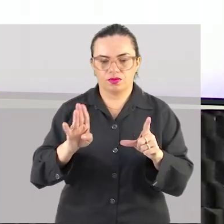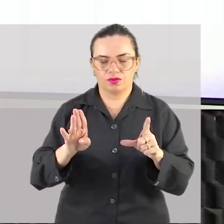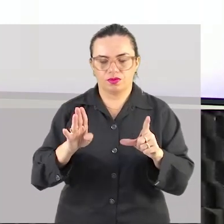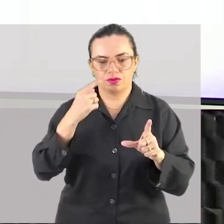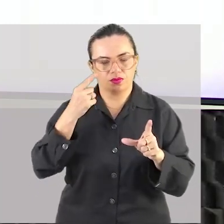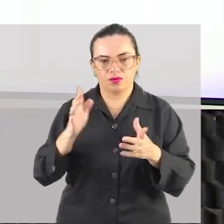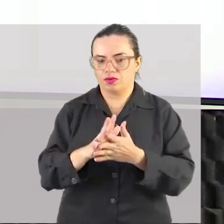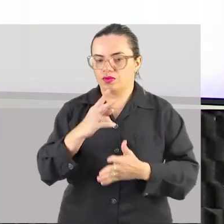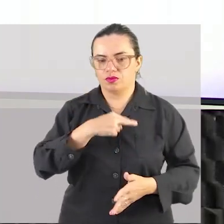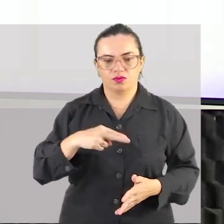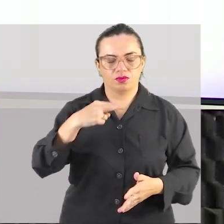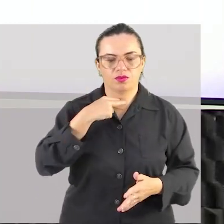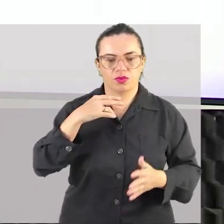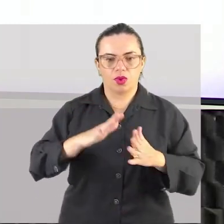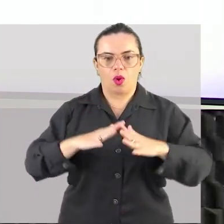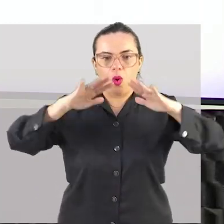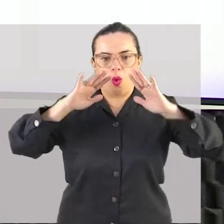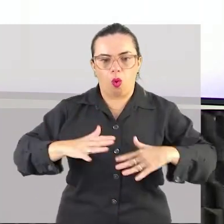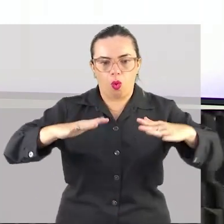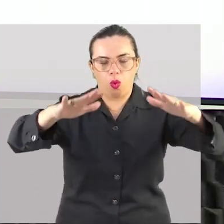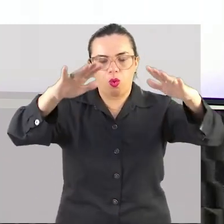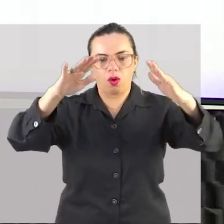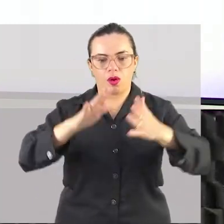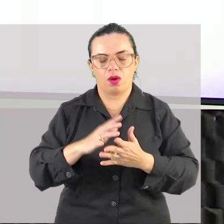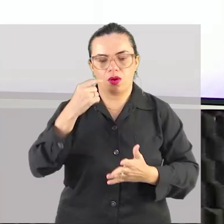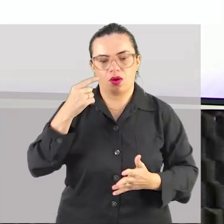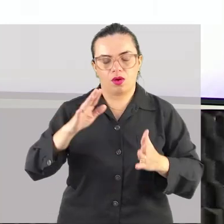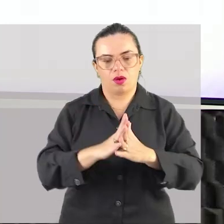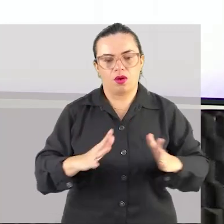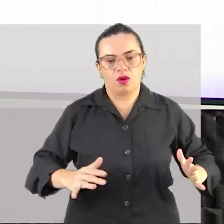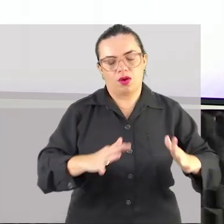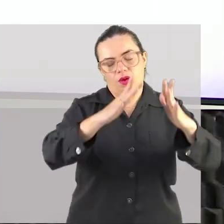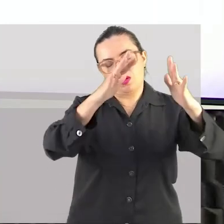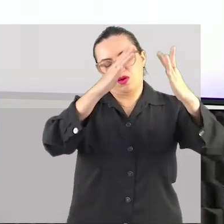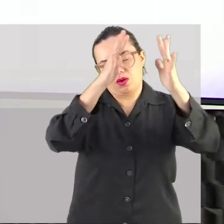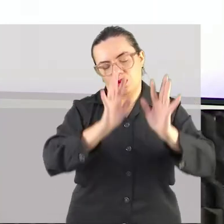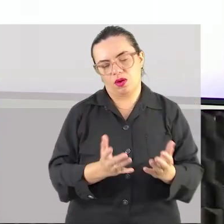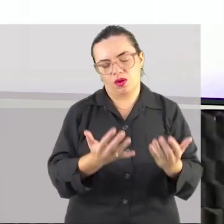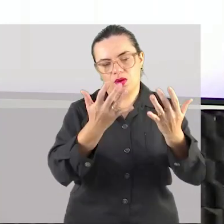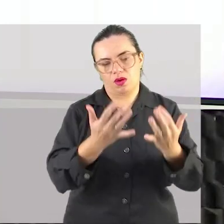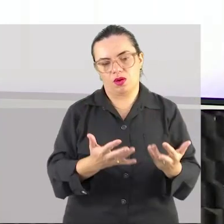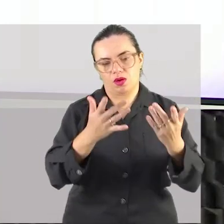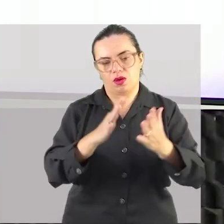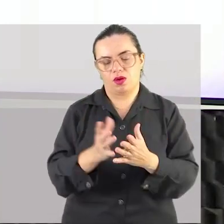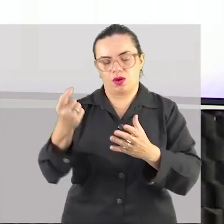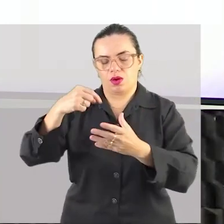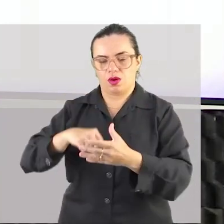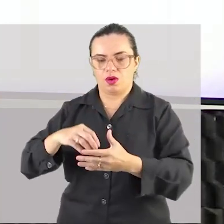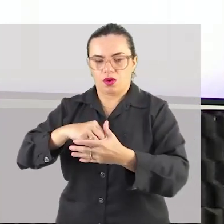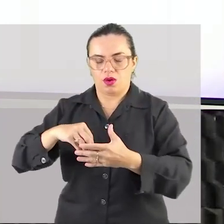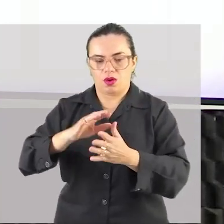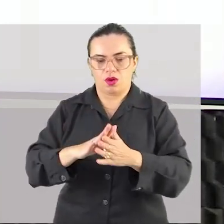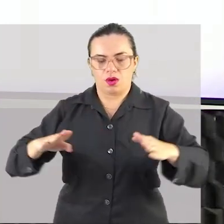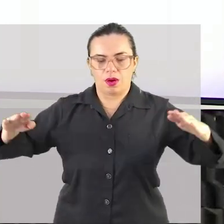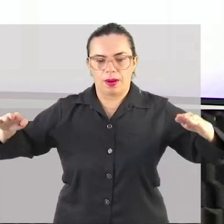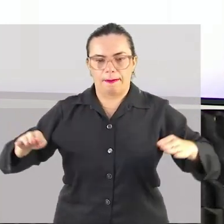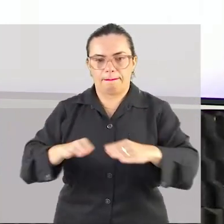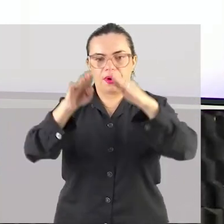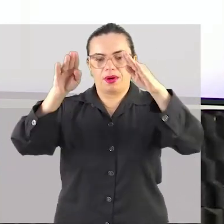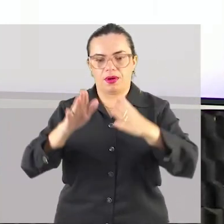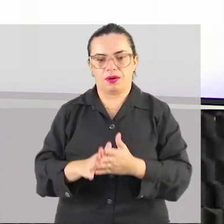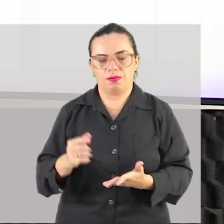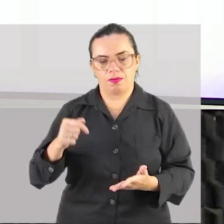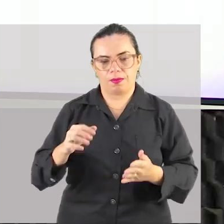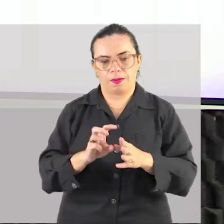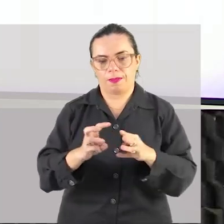sísmica porque isso aqui fala de terremoto. E aí eu vou para o vulcão, eu vou para as acomodações internas e vou para o tectonismo, tá?